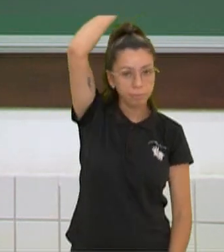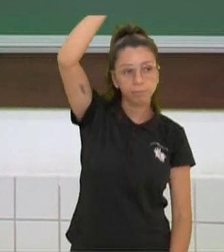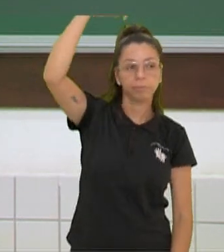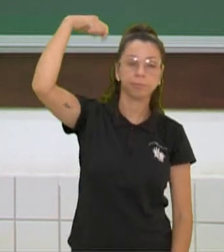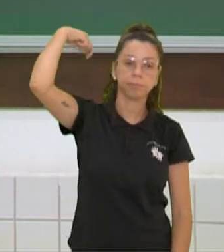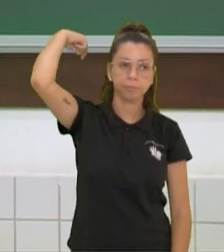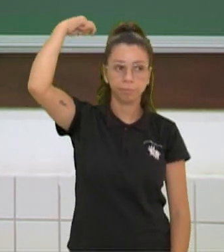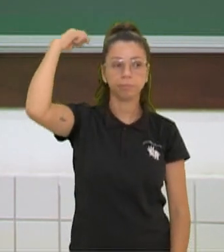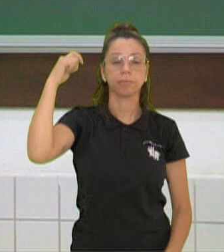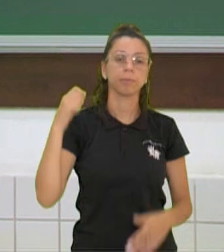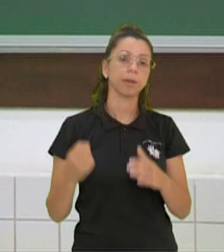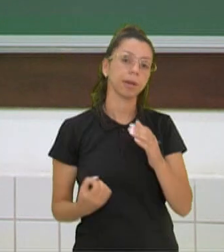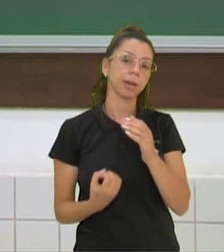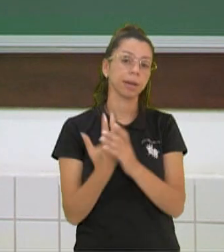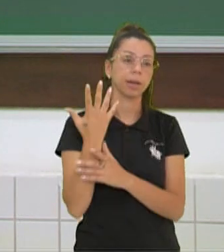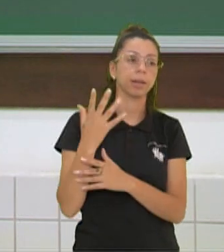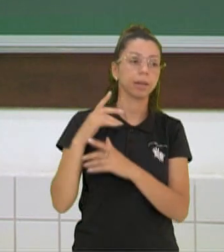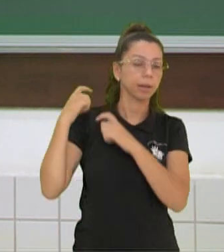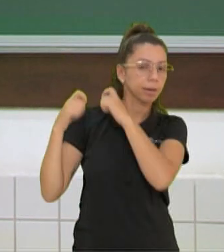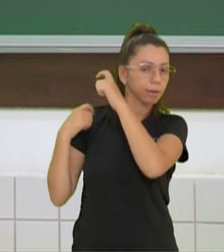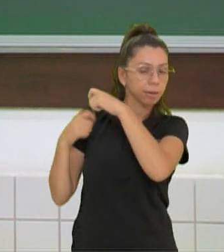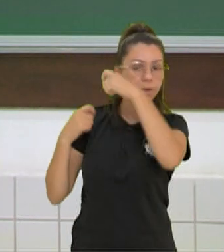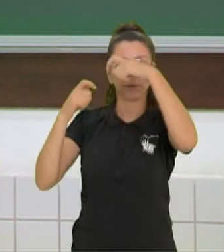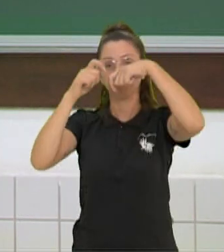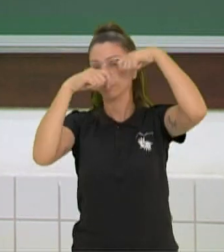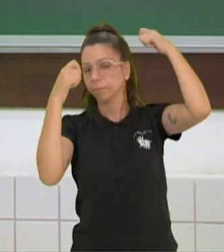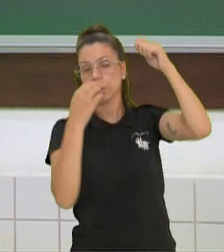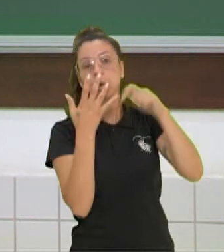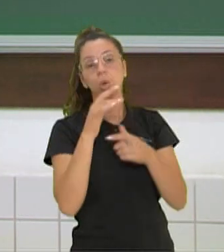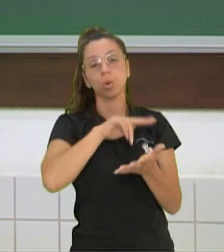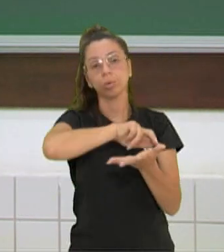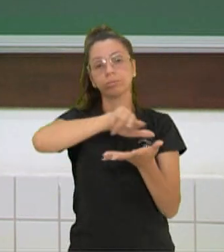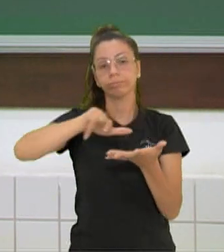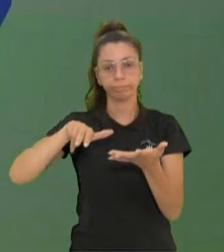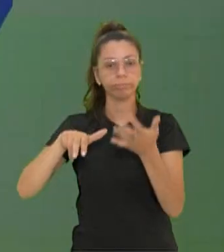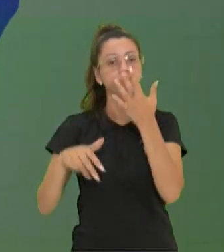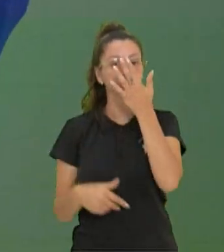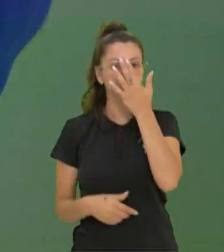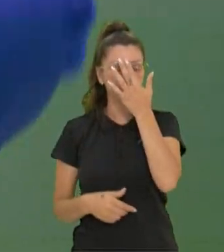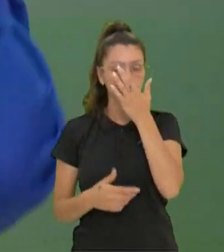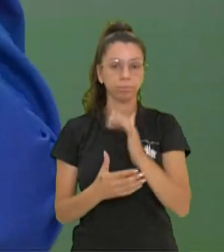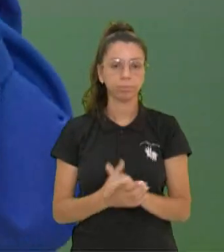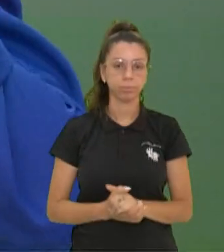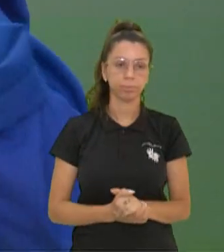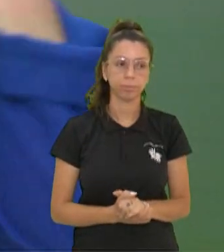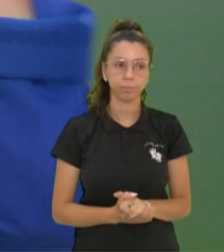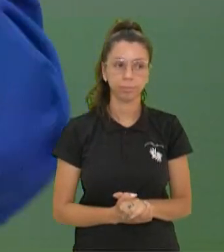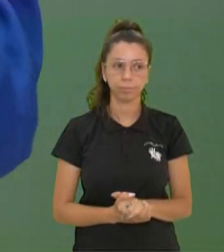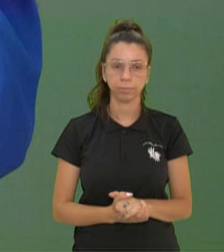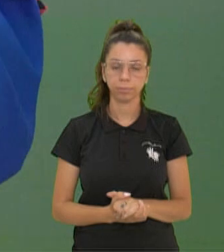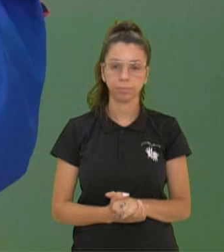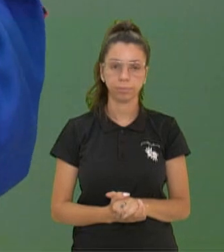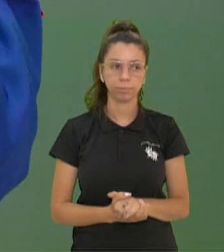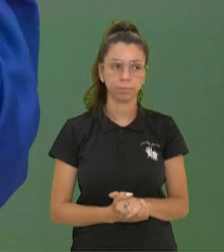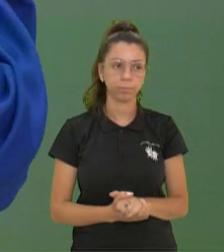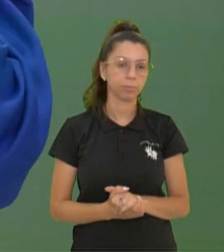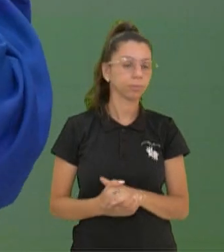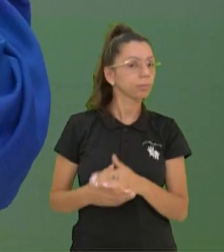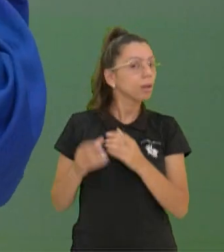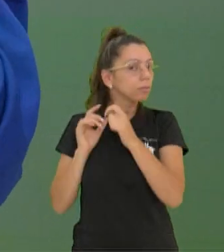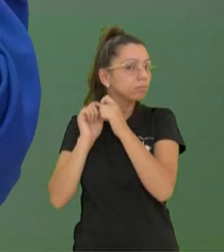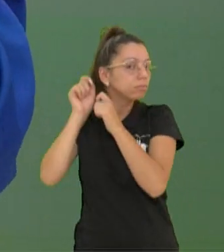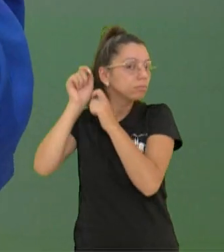também para criar efeitos de cores, né? No seu turbante. Ó,